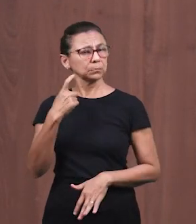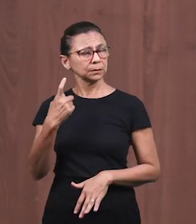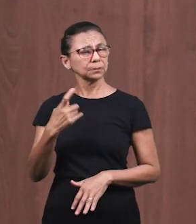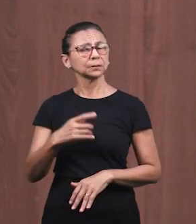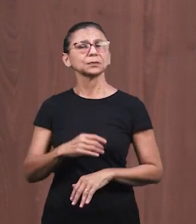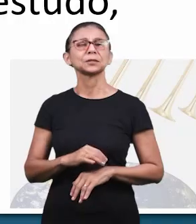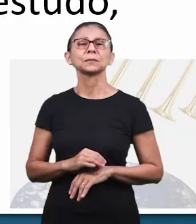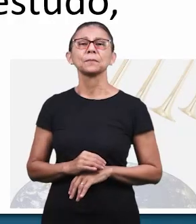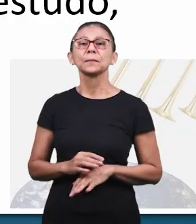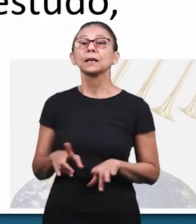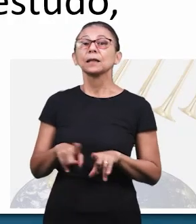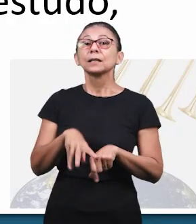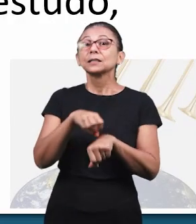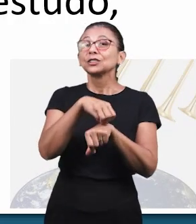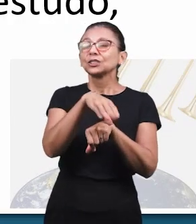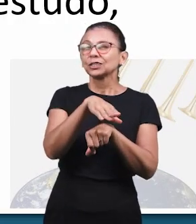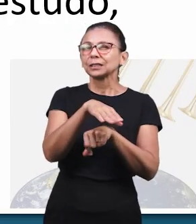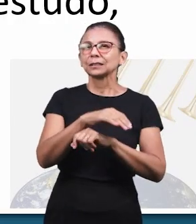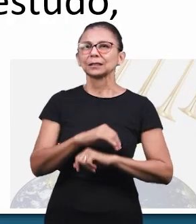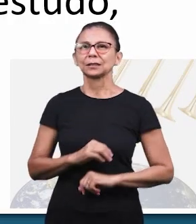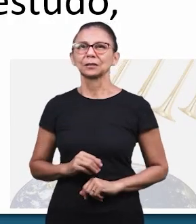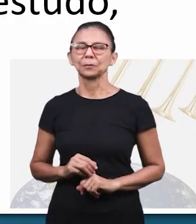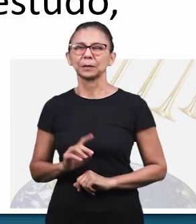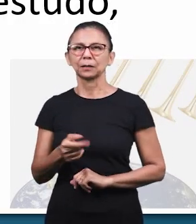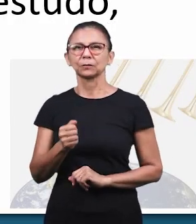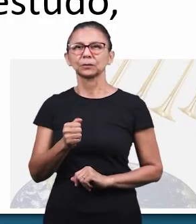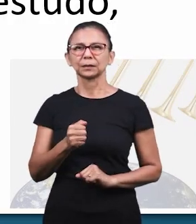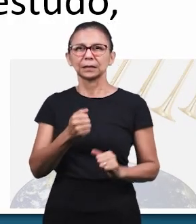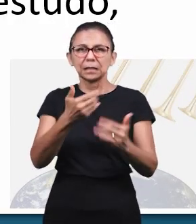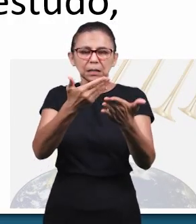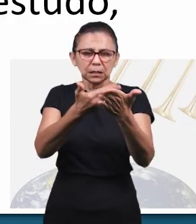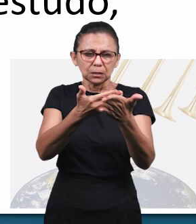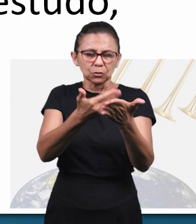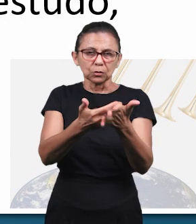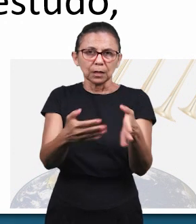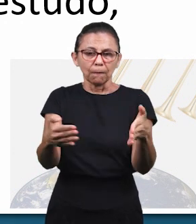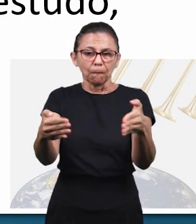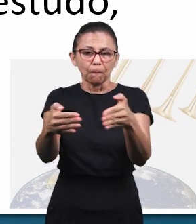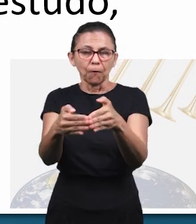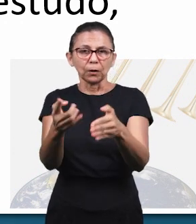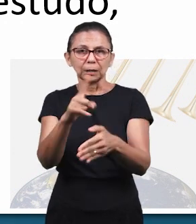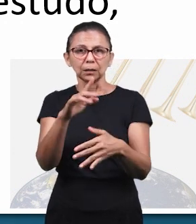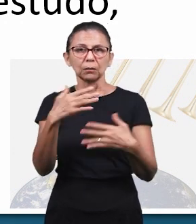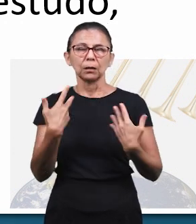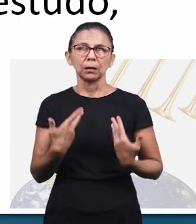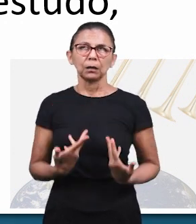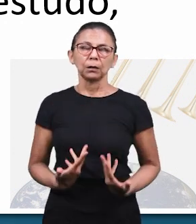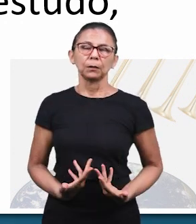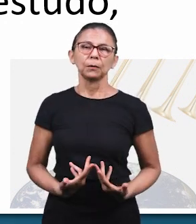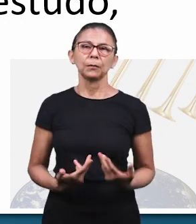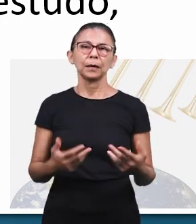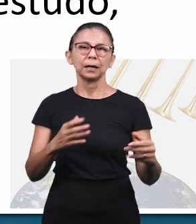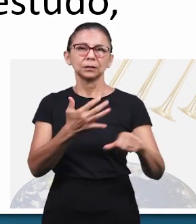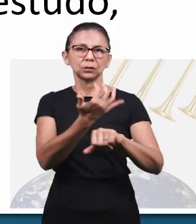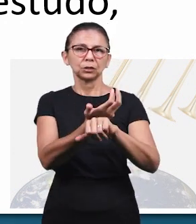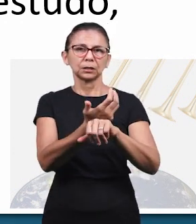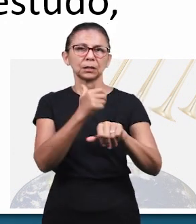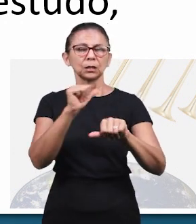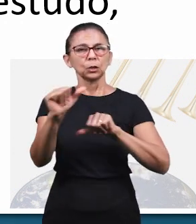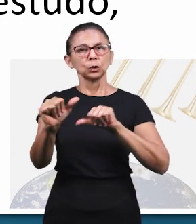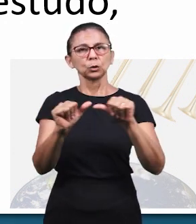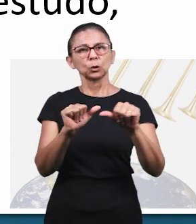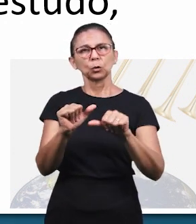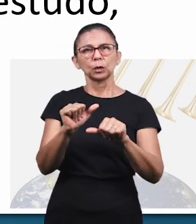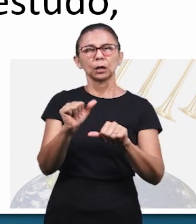bastante interessante. Outra dica para manter a concentração e não se cansar muito é trocar de disciplina a